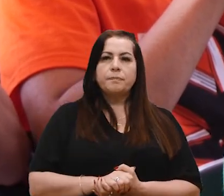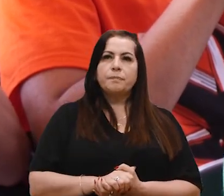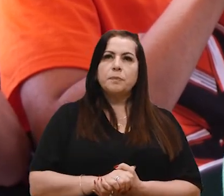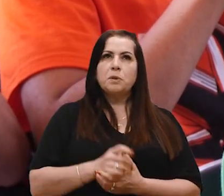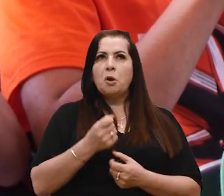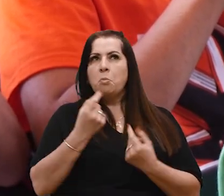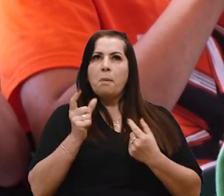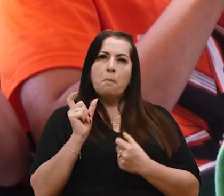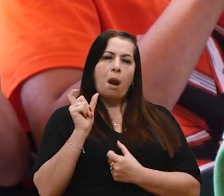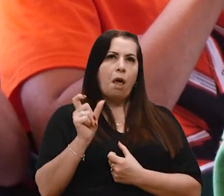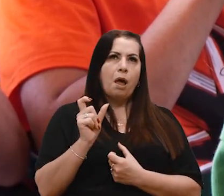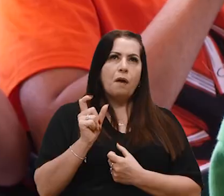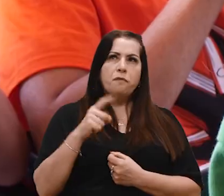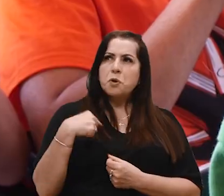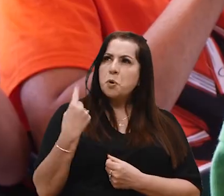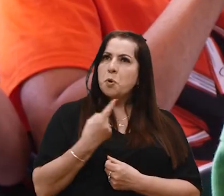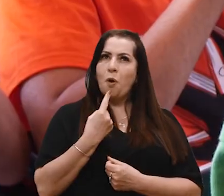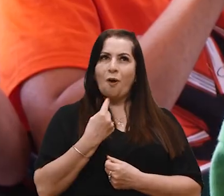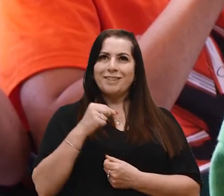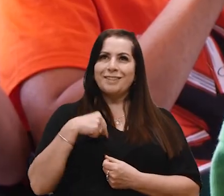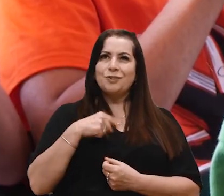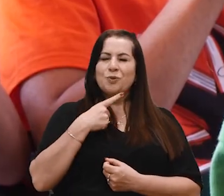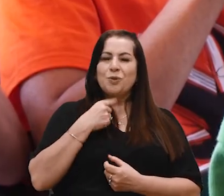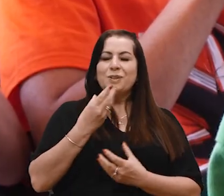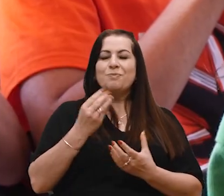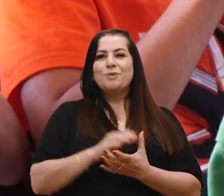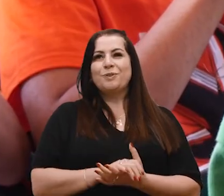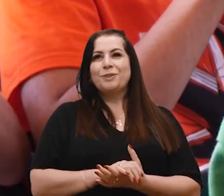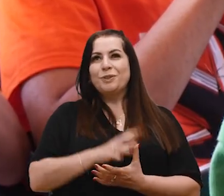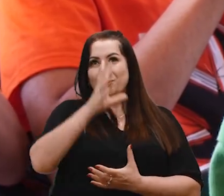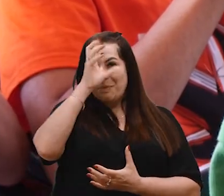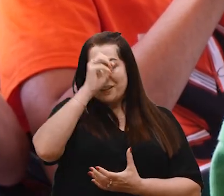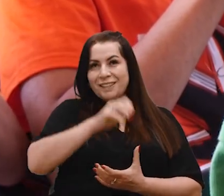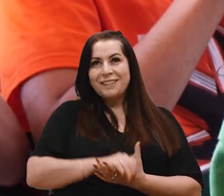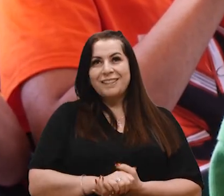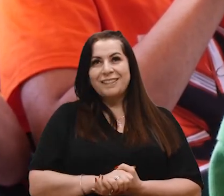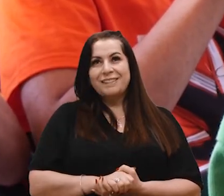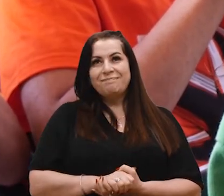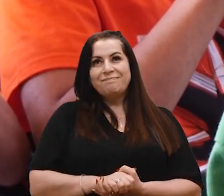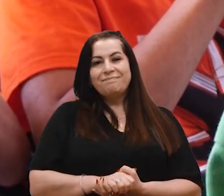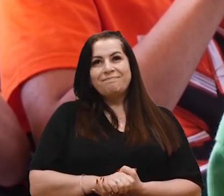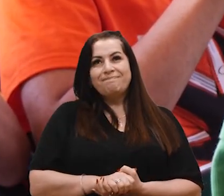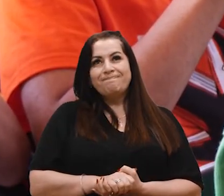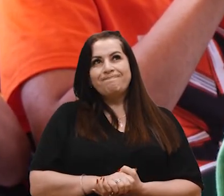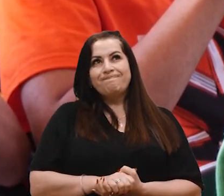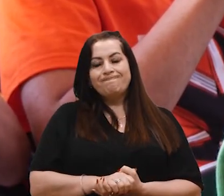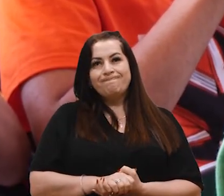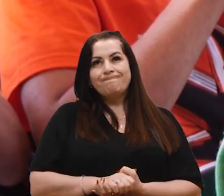entender. Alguma palavra nossa que você gosta muito, que aprendeu?